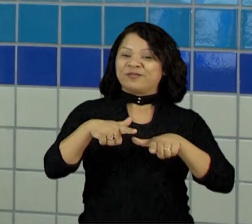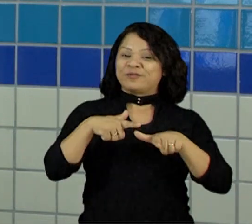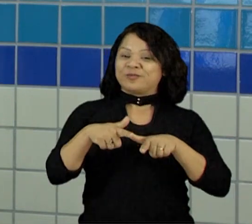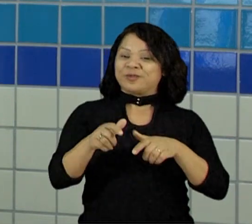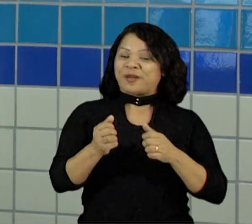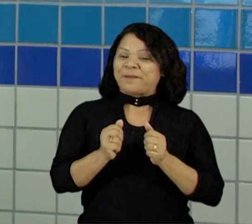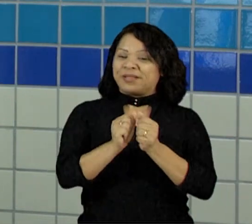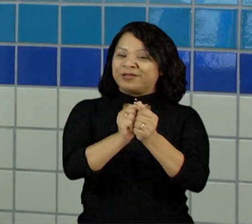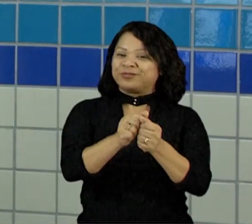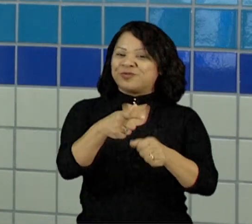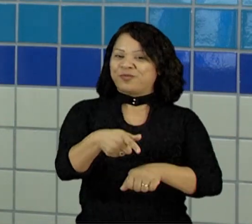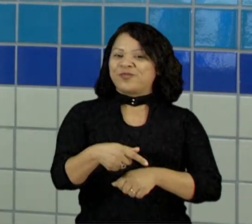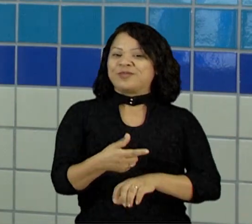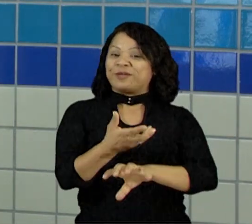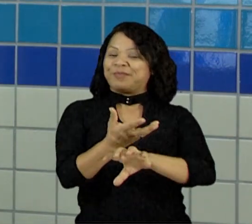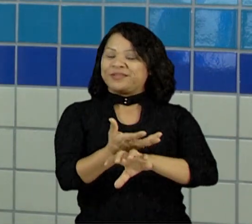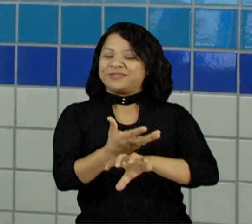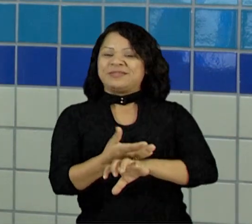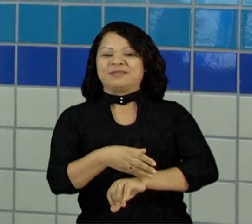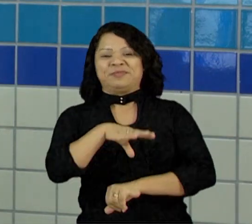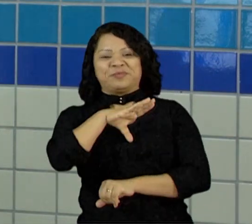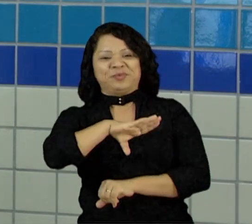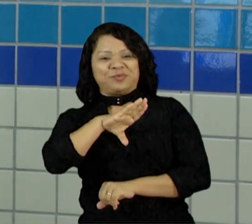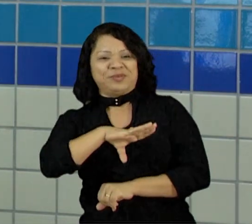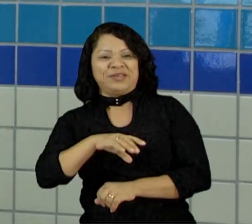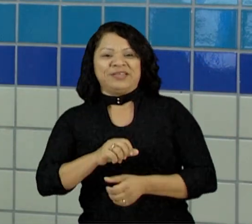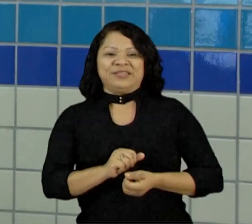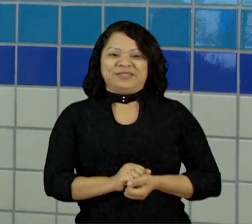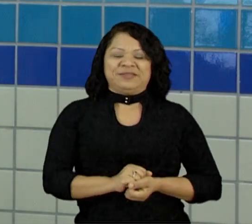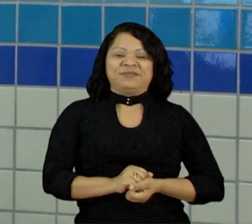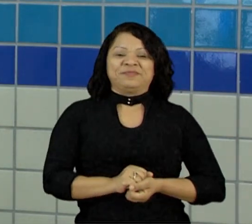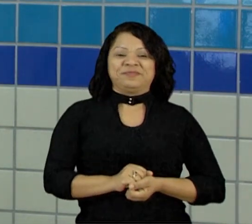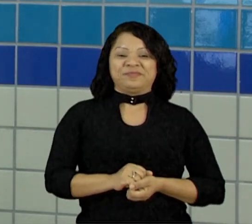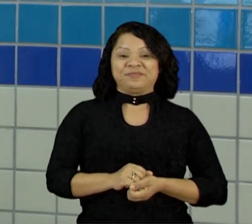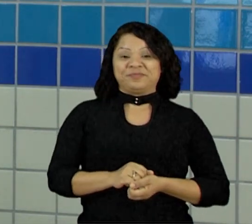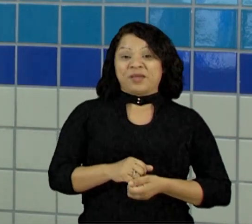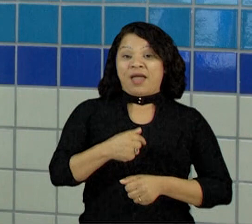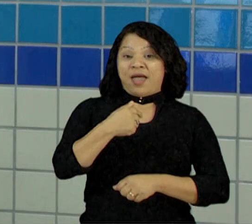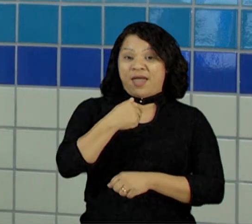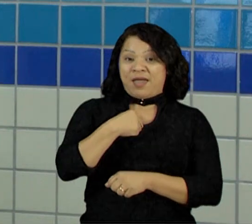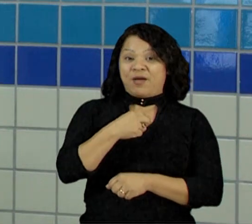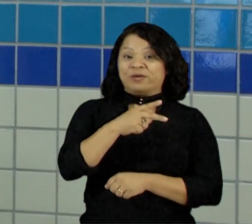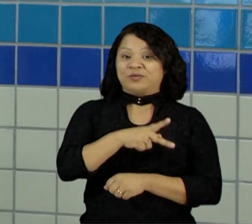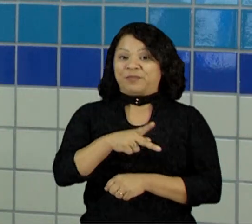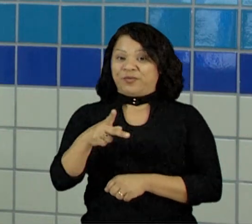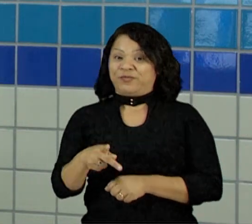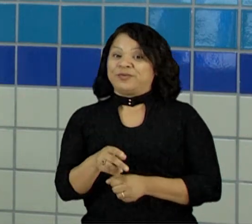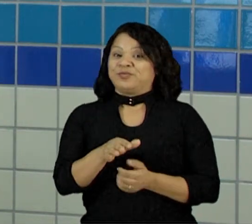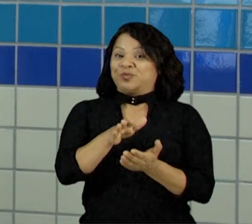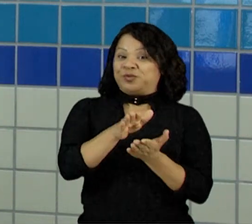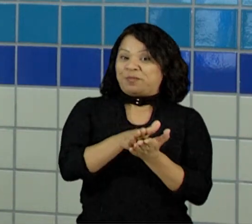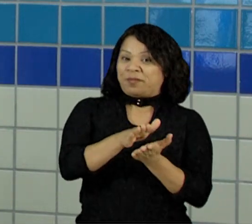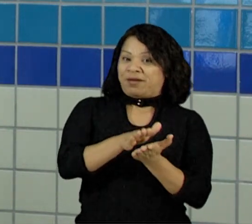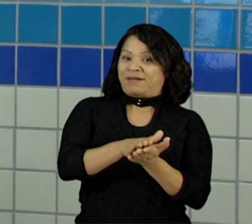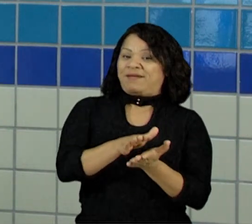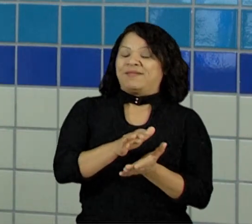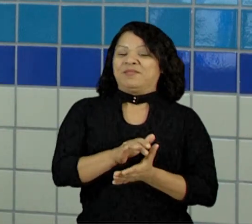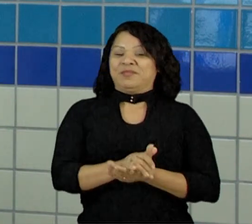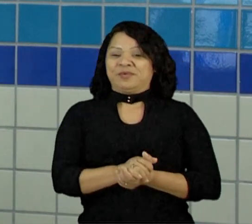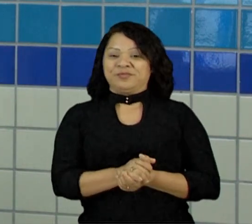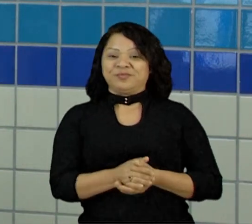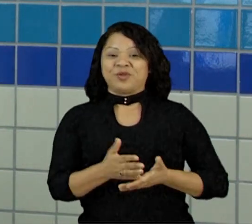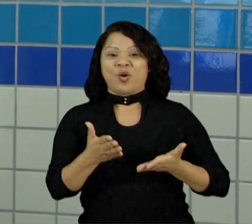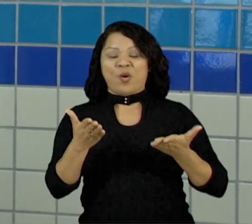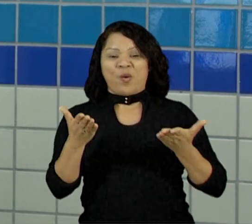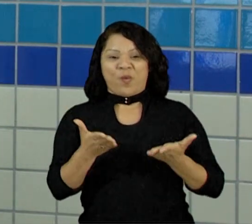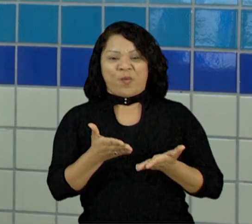curricular de língua portuguesa. Sou professora de Palmas, do grupo de Palmas. Hoje estou como professora